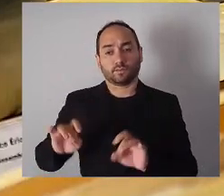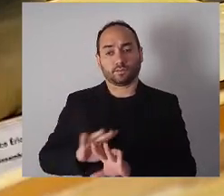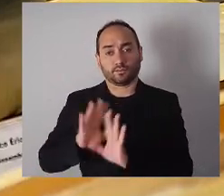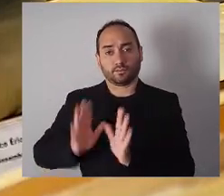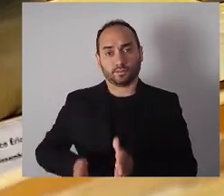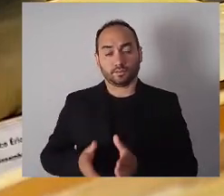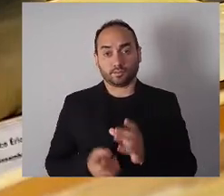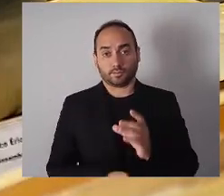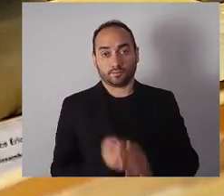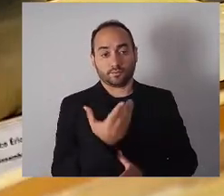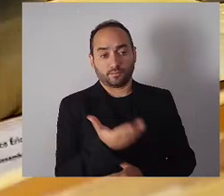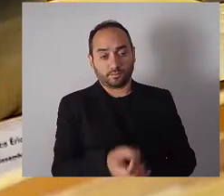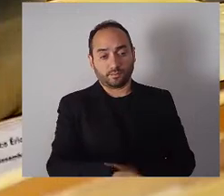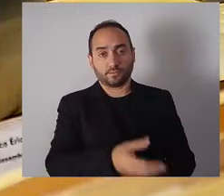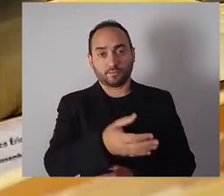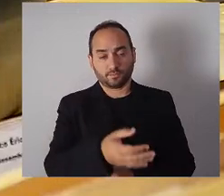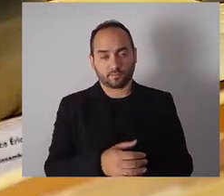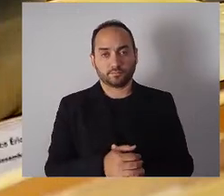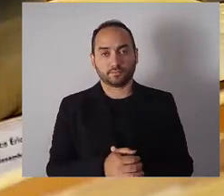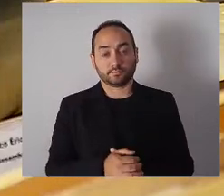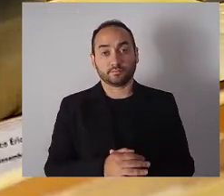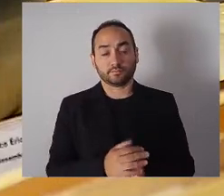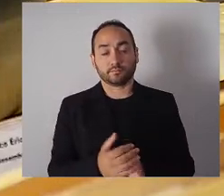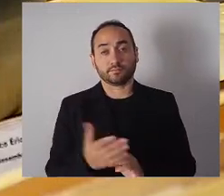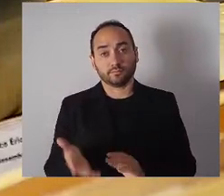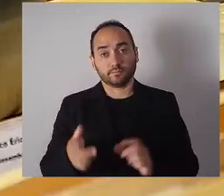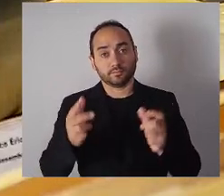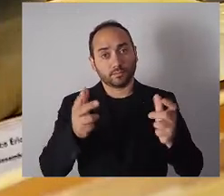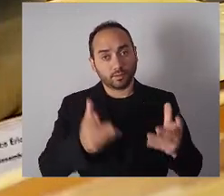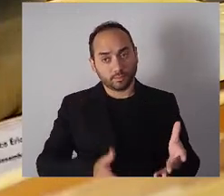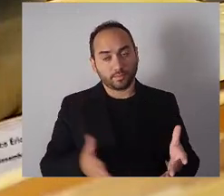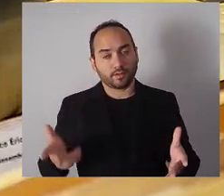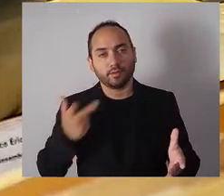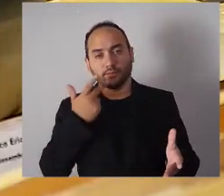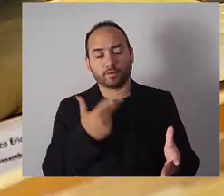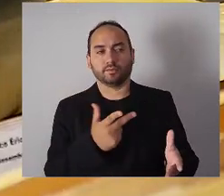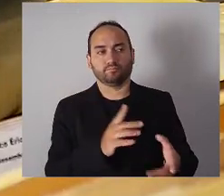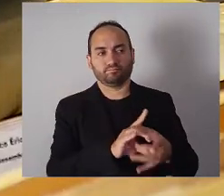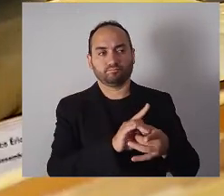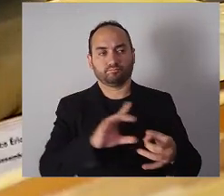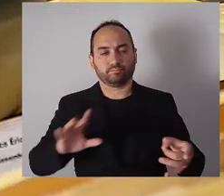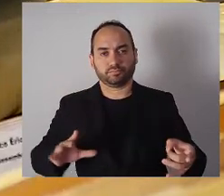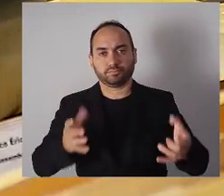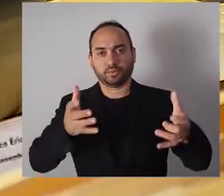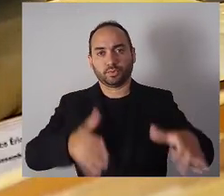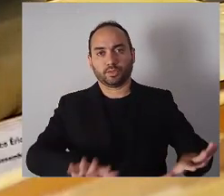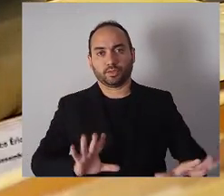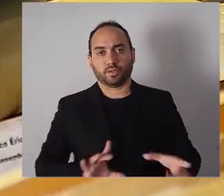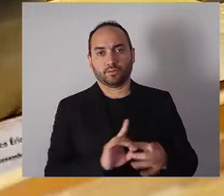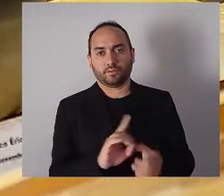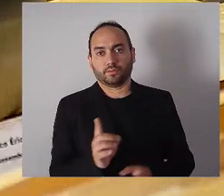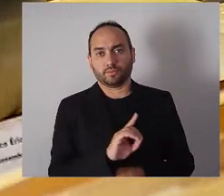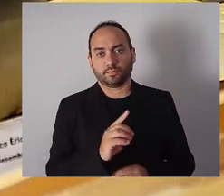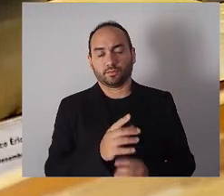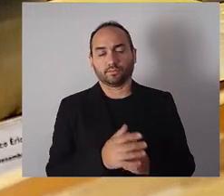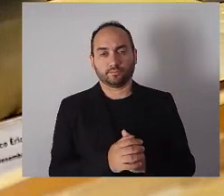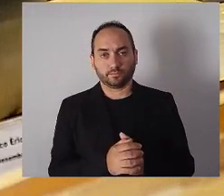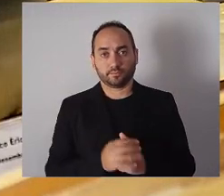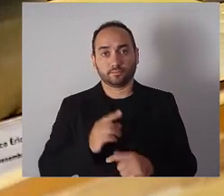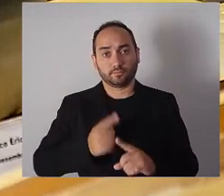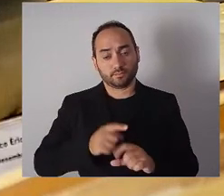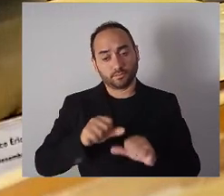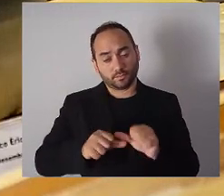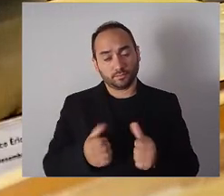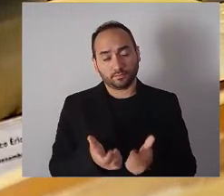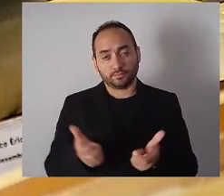Situação fática prevista no rol que justifica o desligamento do filiado do partido político pelo qual foi eleito, com a manutenção